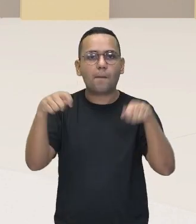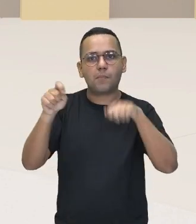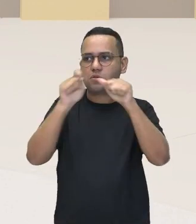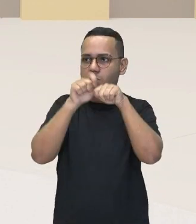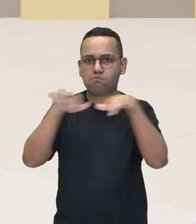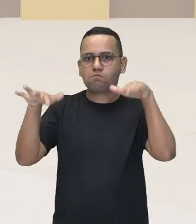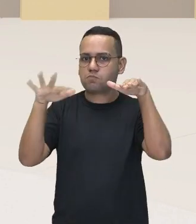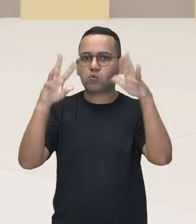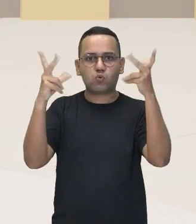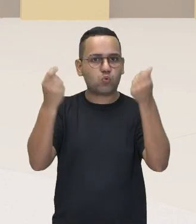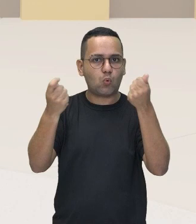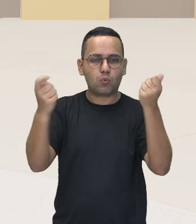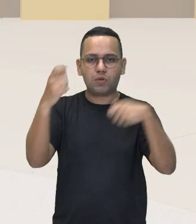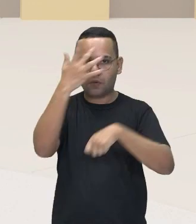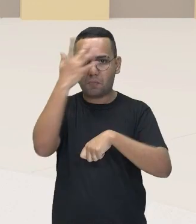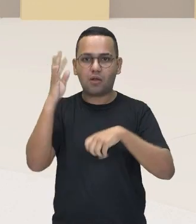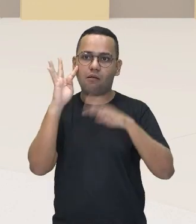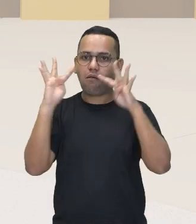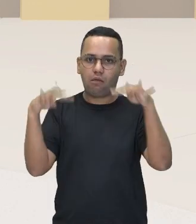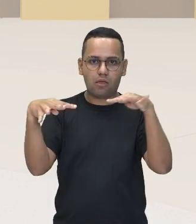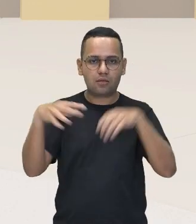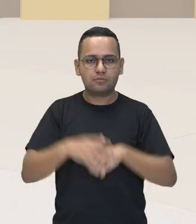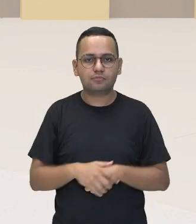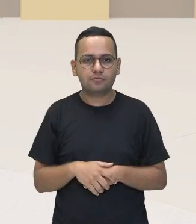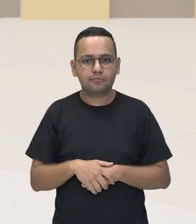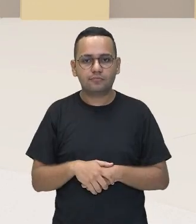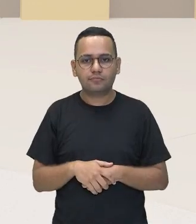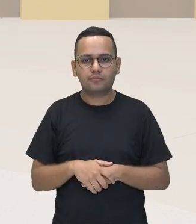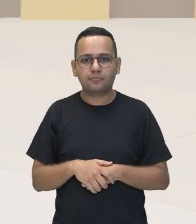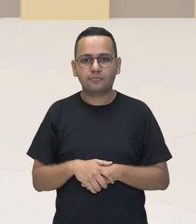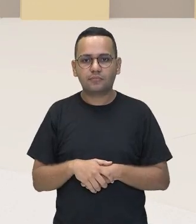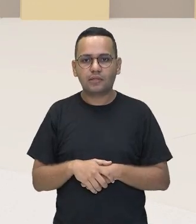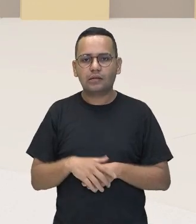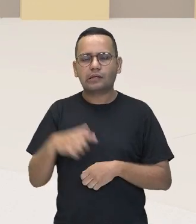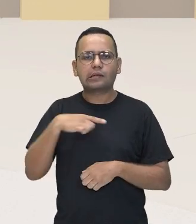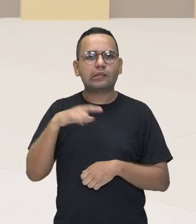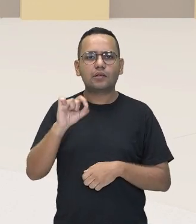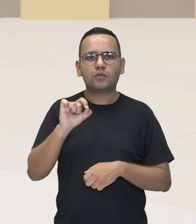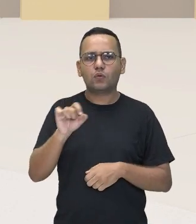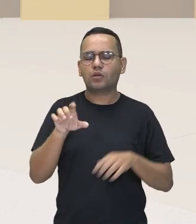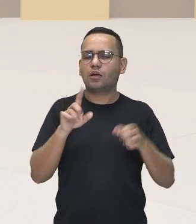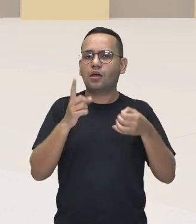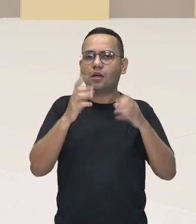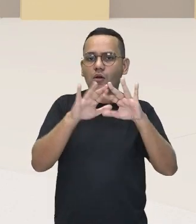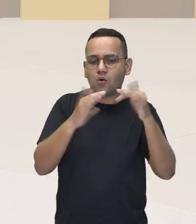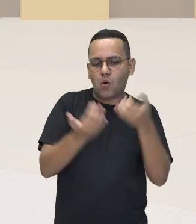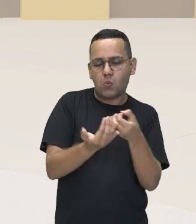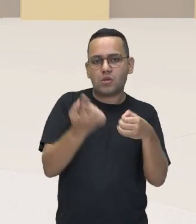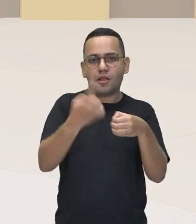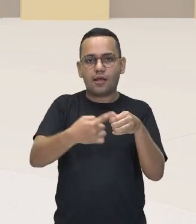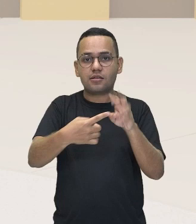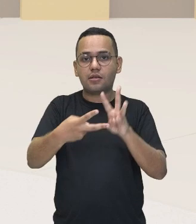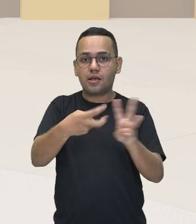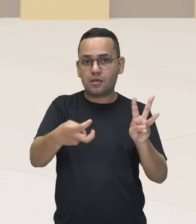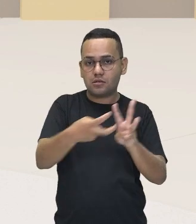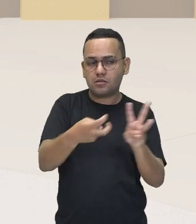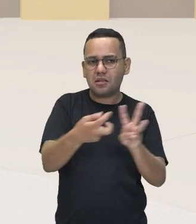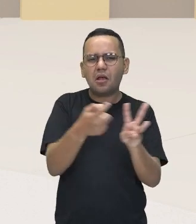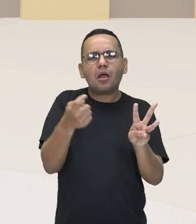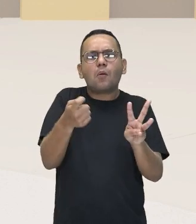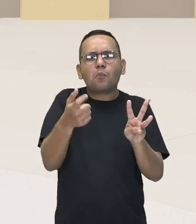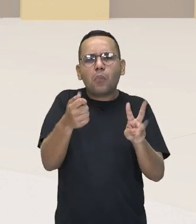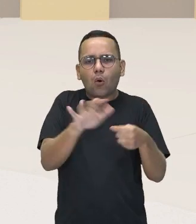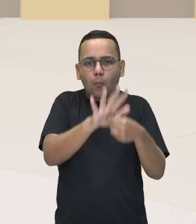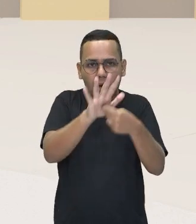né, comunidades indígenas, comunidades, então, que antes elas não apareciam tanto na mídia, né,